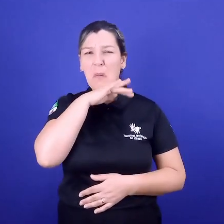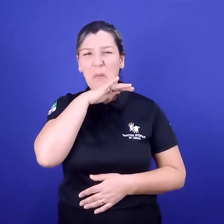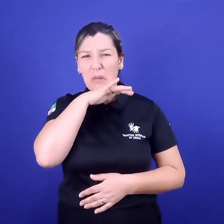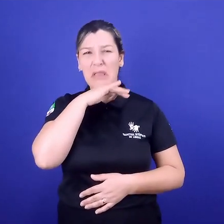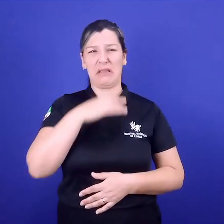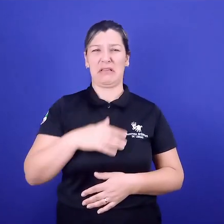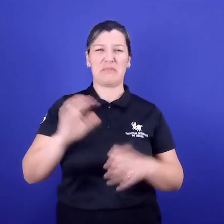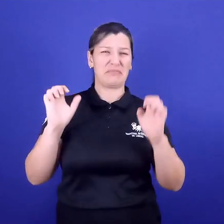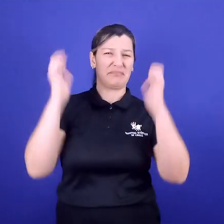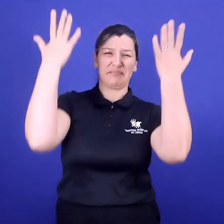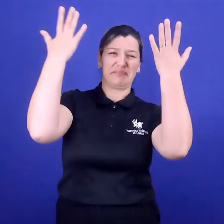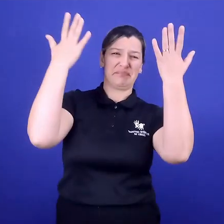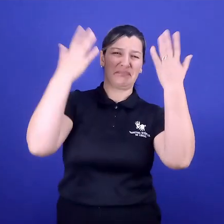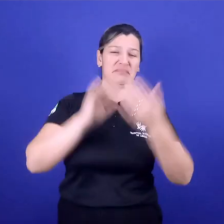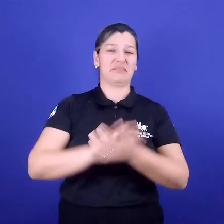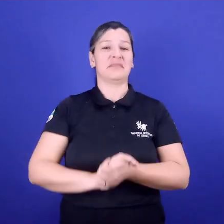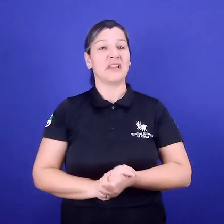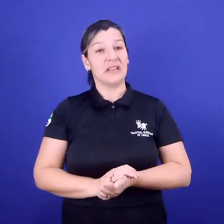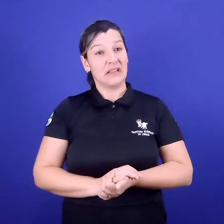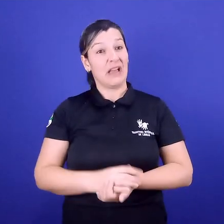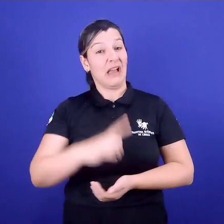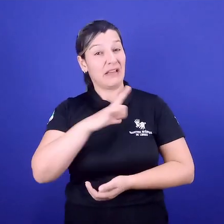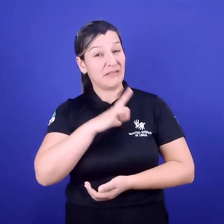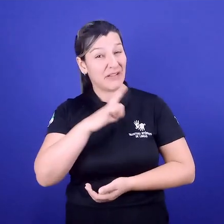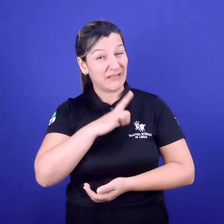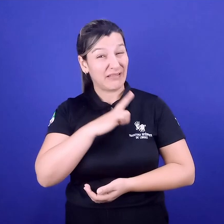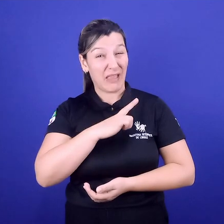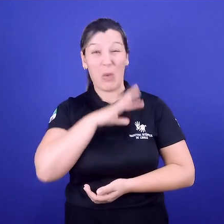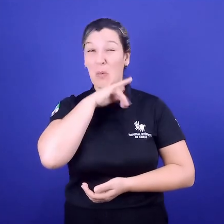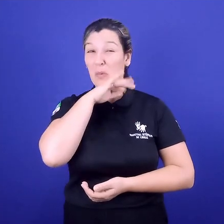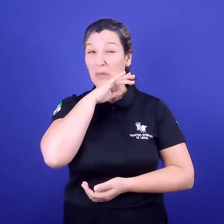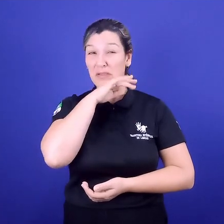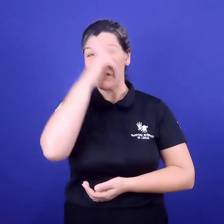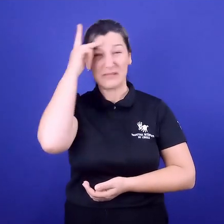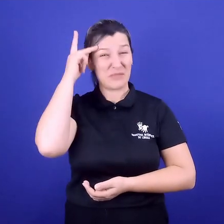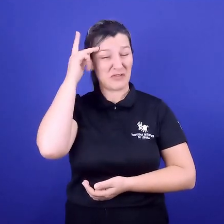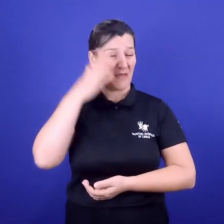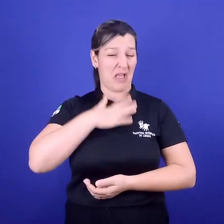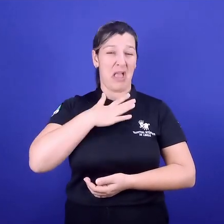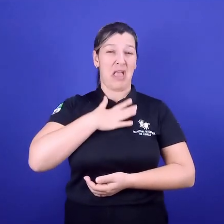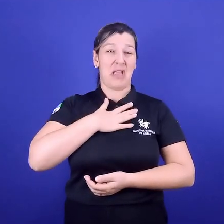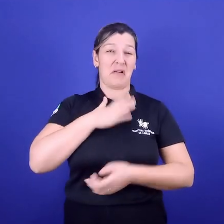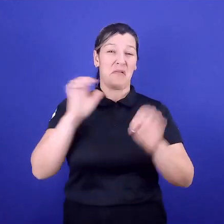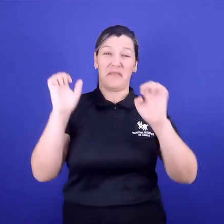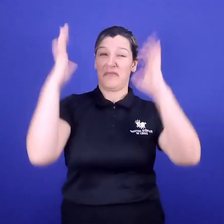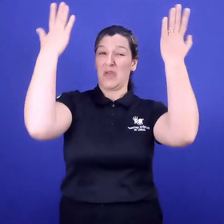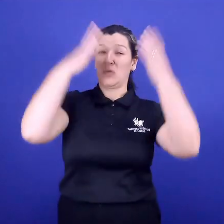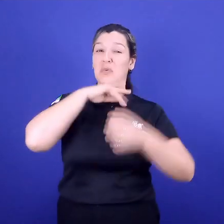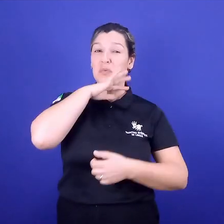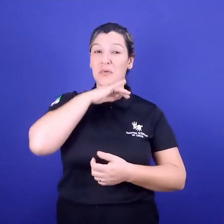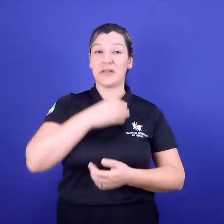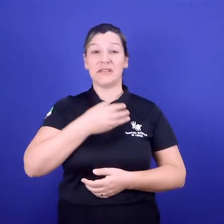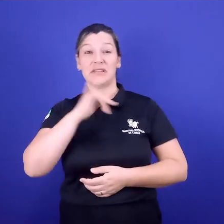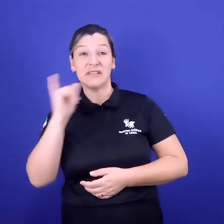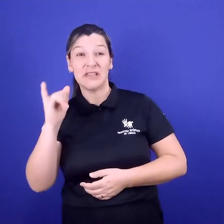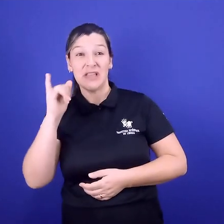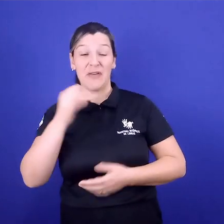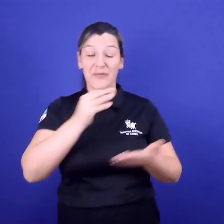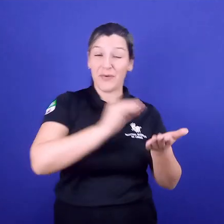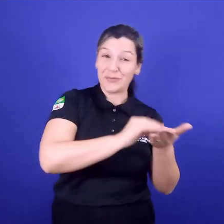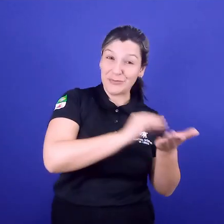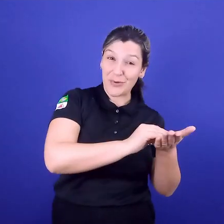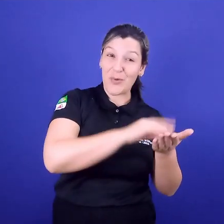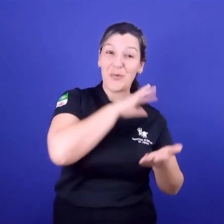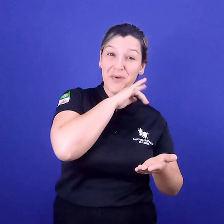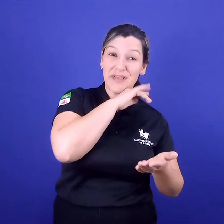buffet. Então, você vai ter uma imagem negativa quando você erra para menos. Quando você erra para mais, o que